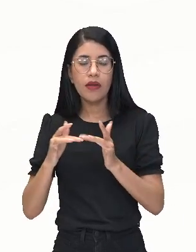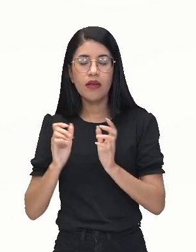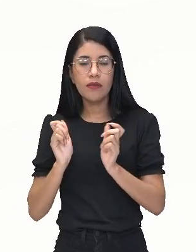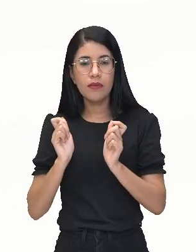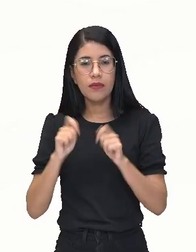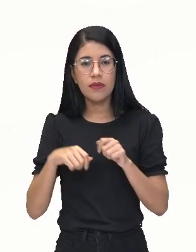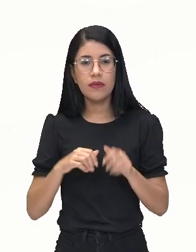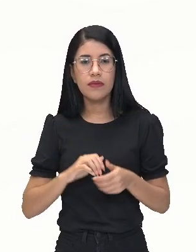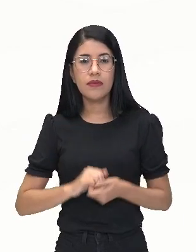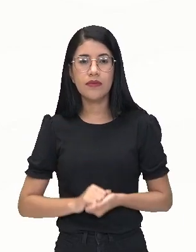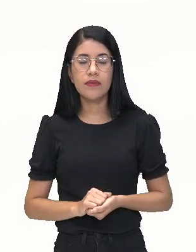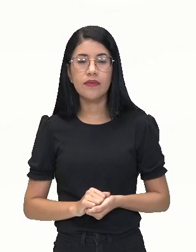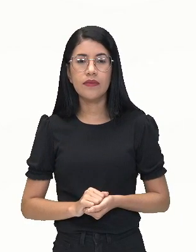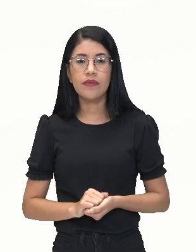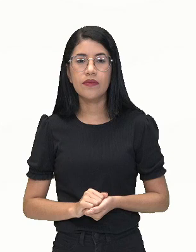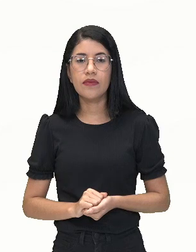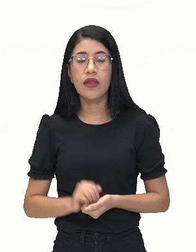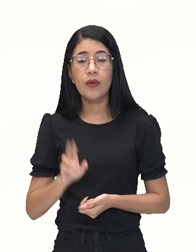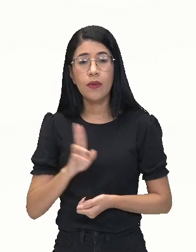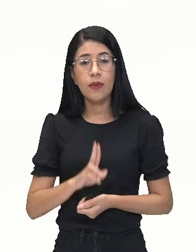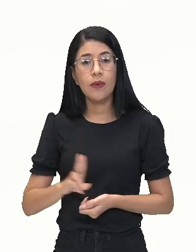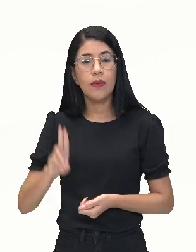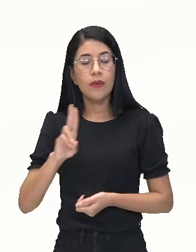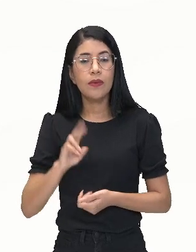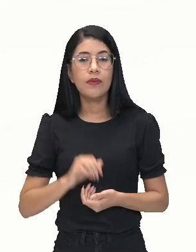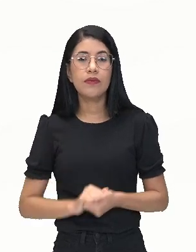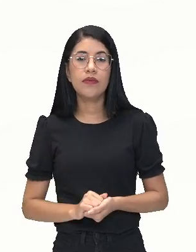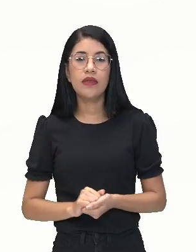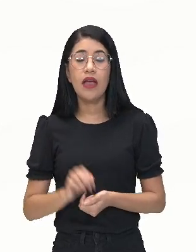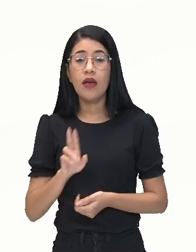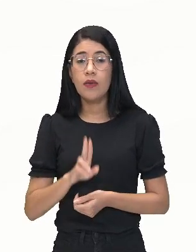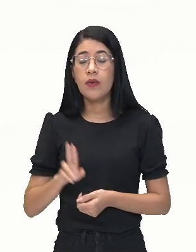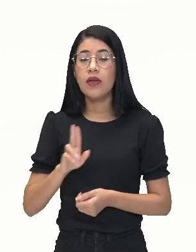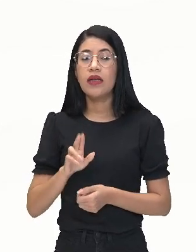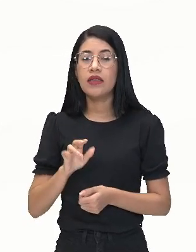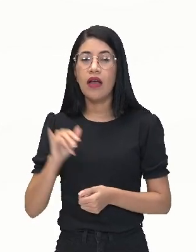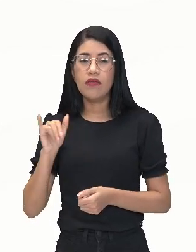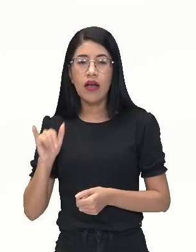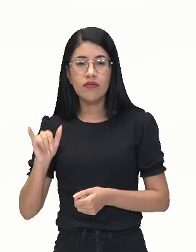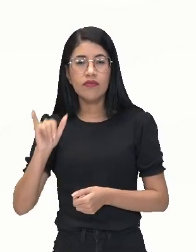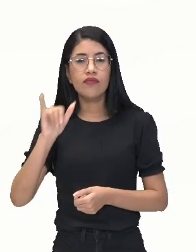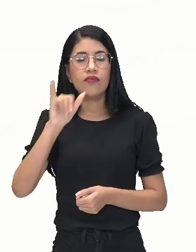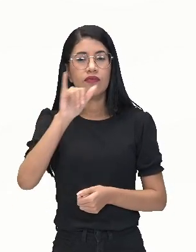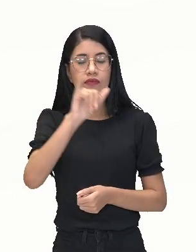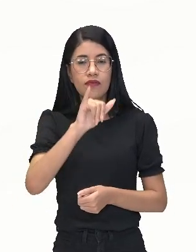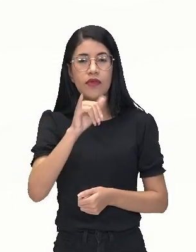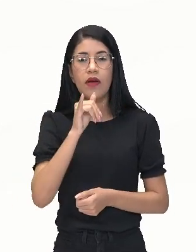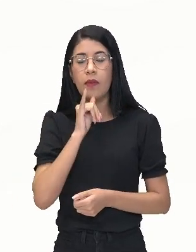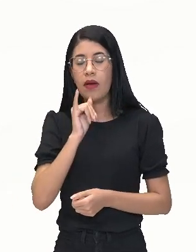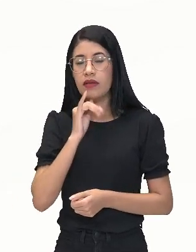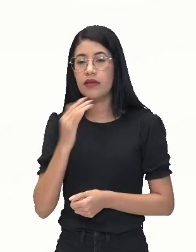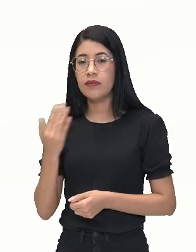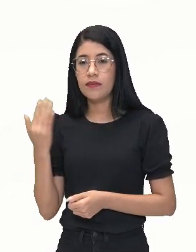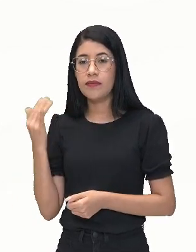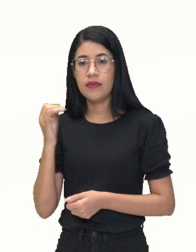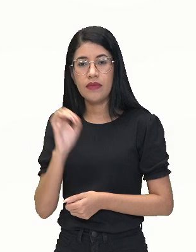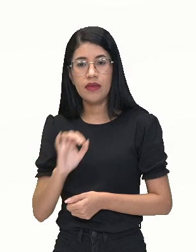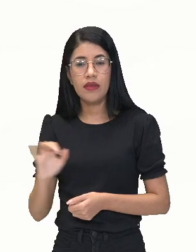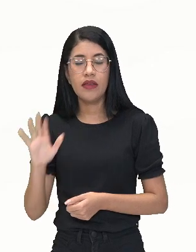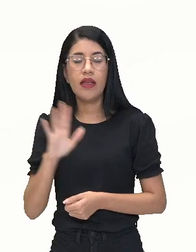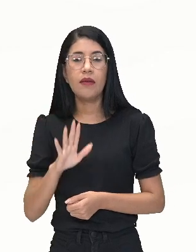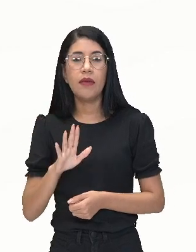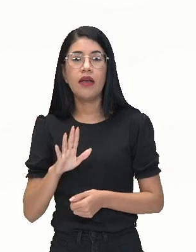nas aplicações. Então, na aviação, né, como nós estamos vendo aqui nessa foto, são utilizados